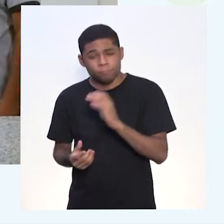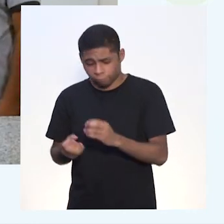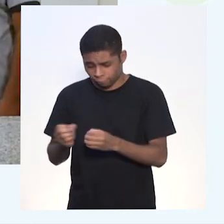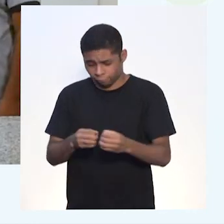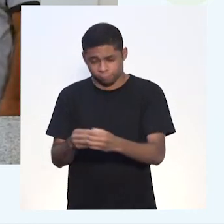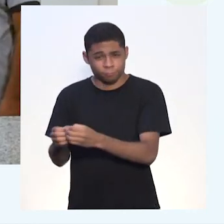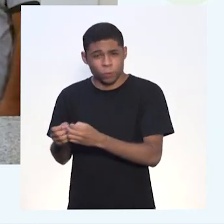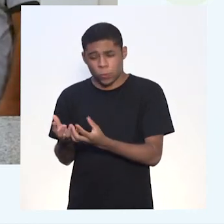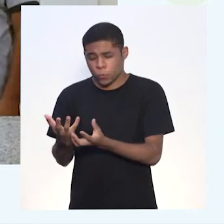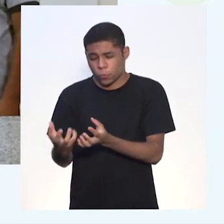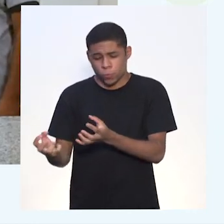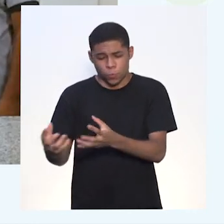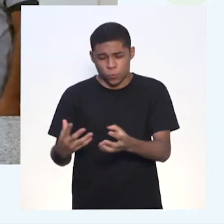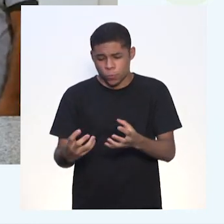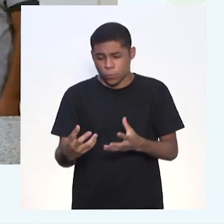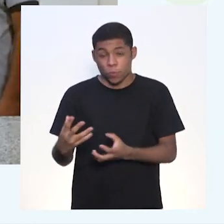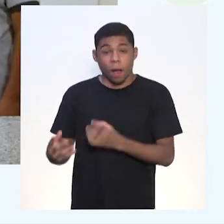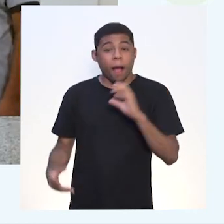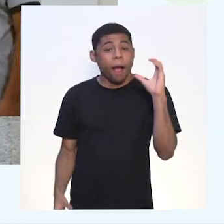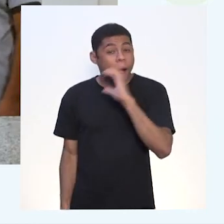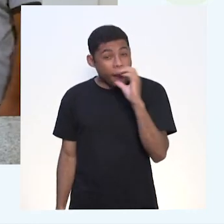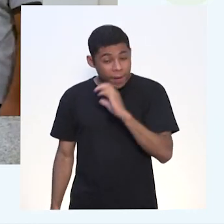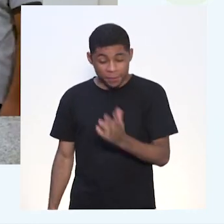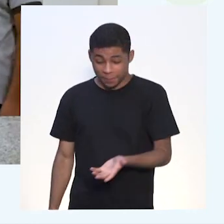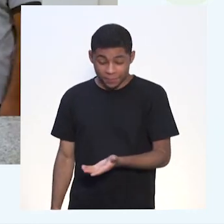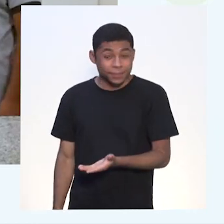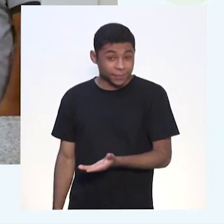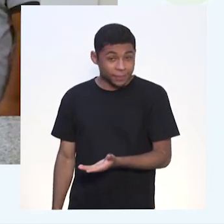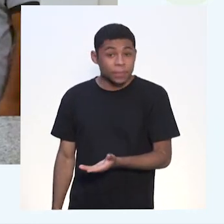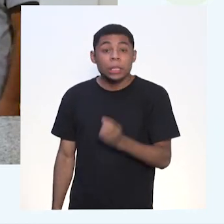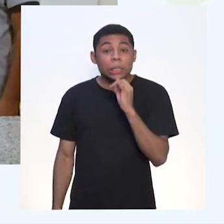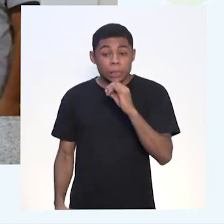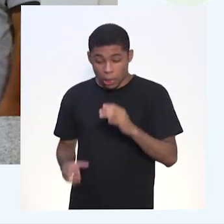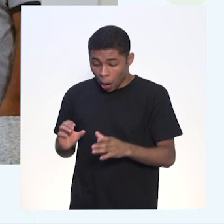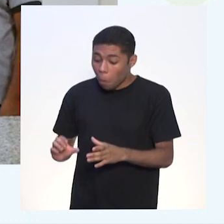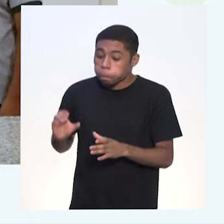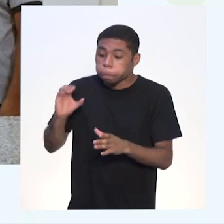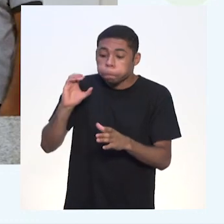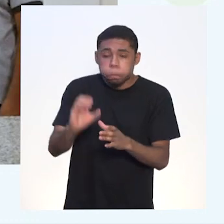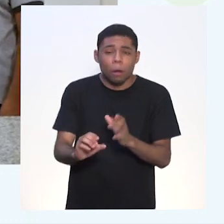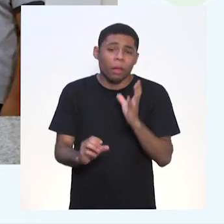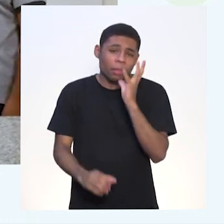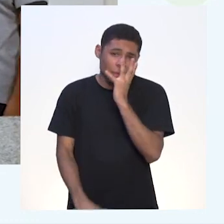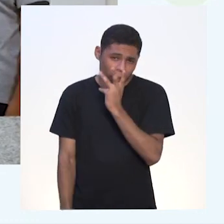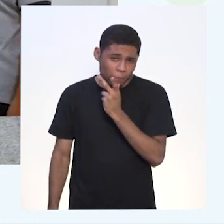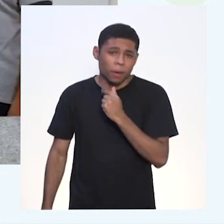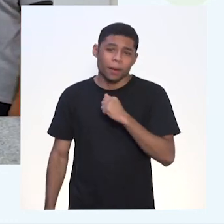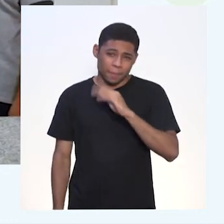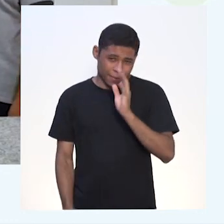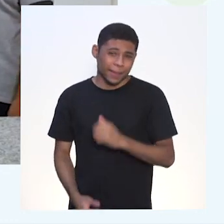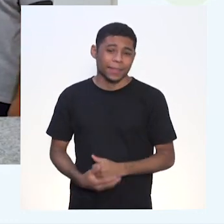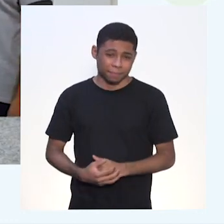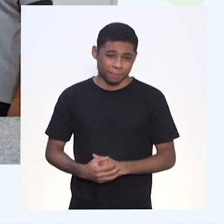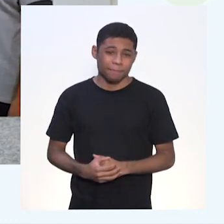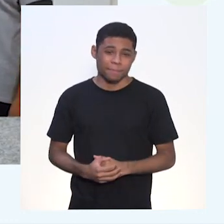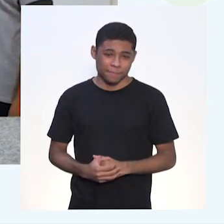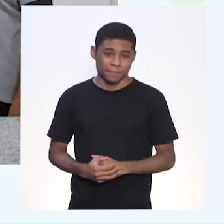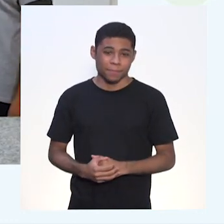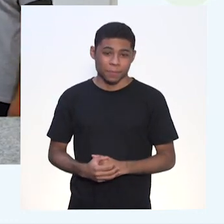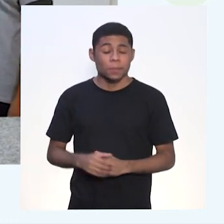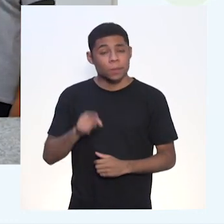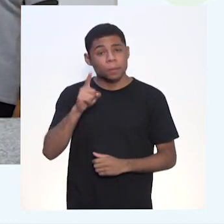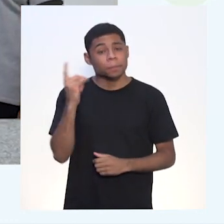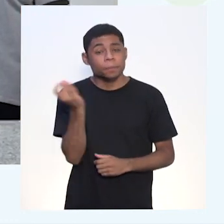o seu cozimento de forma mais rápida, ela acontece muito mais rápido, com um tempo menor. Isso